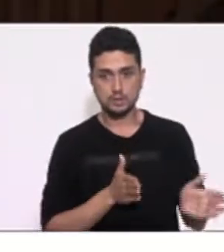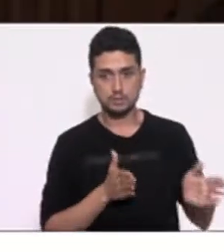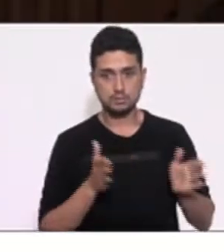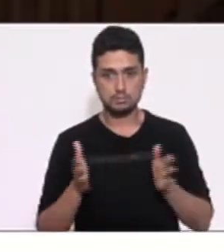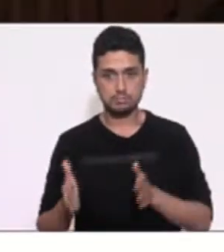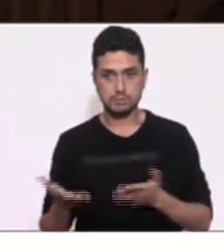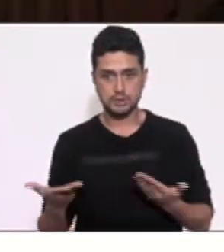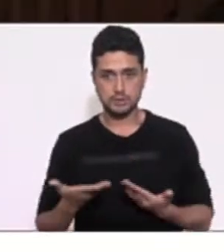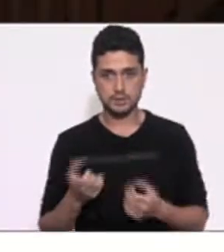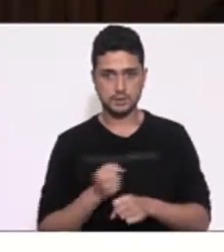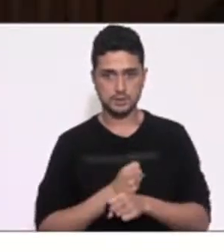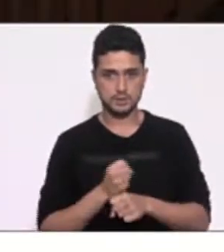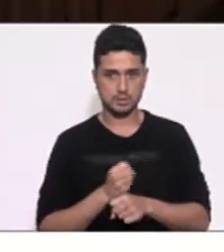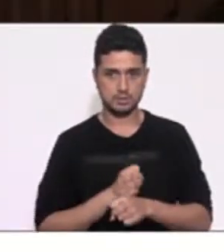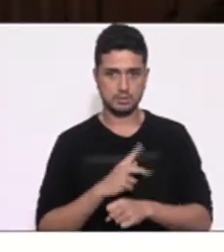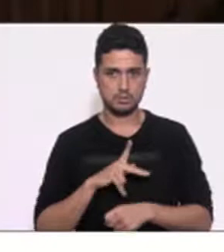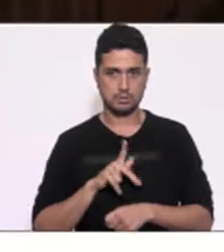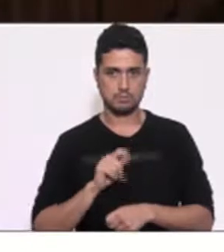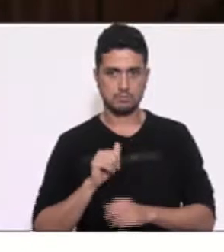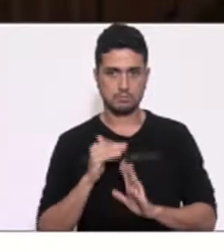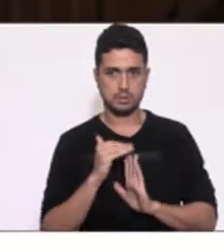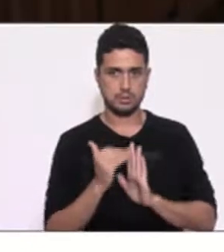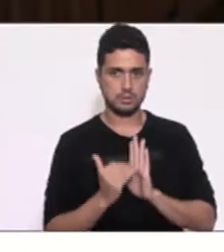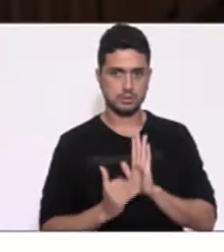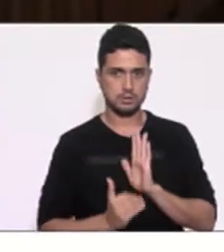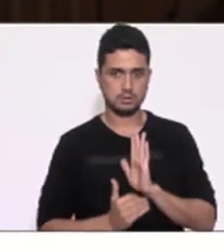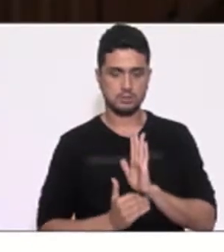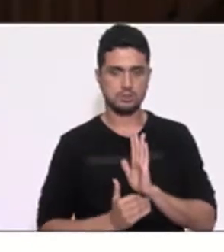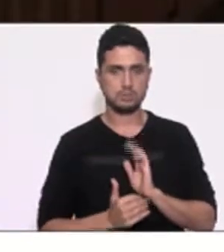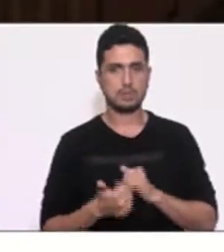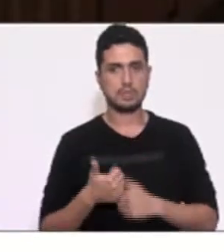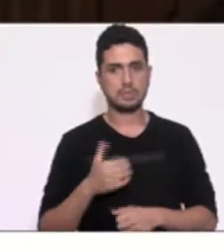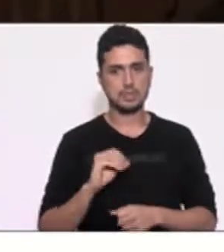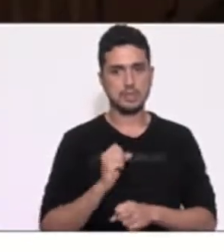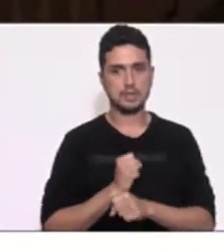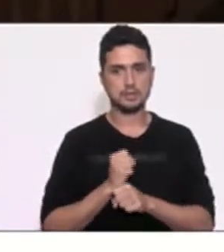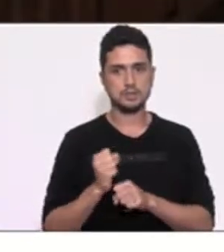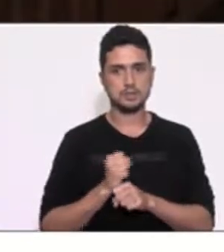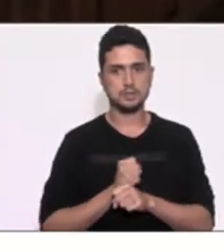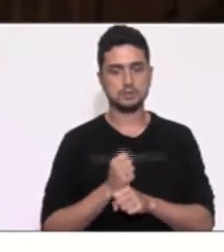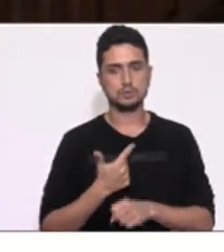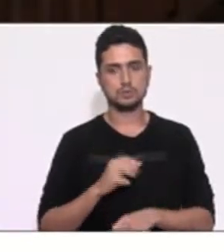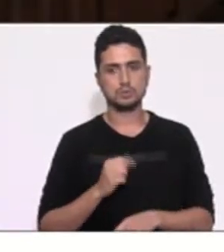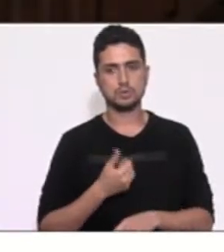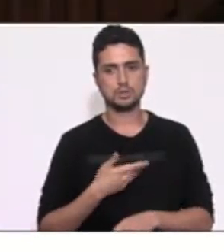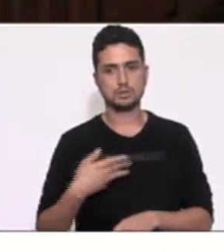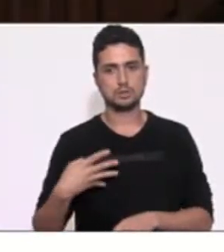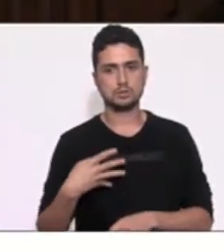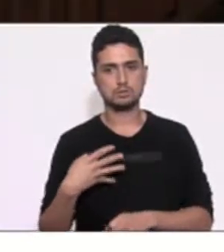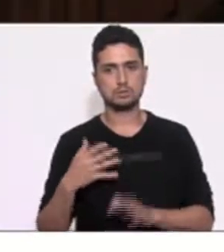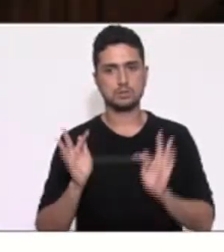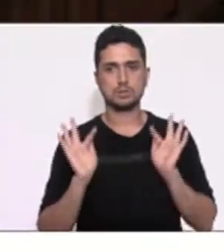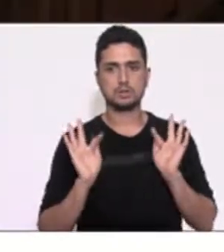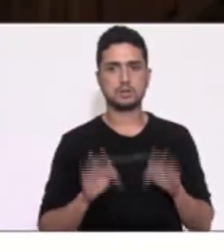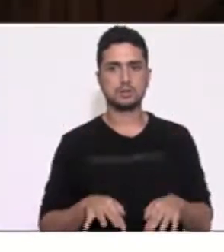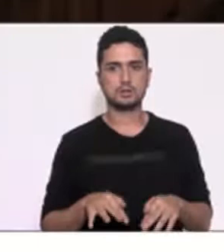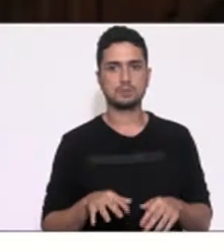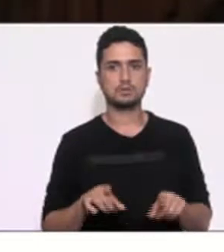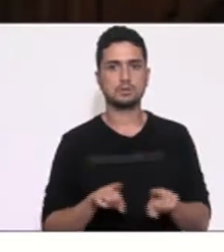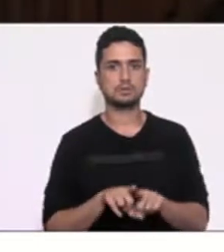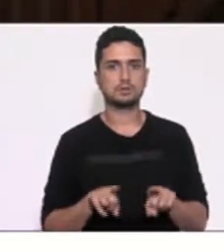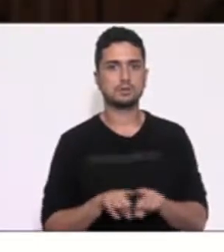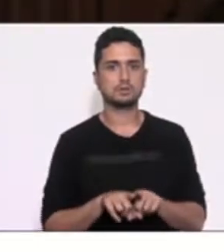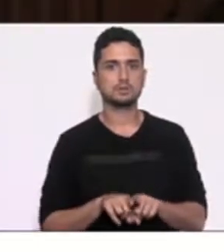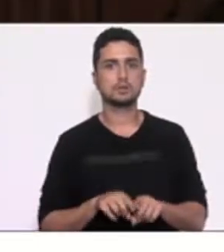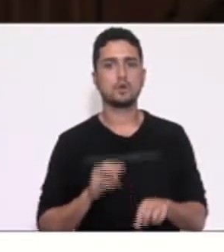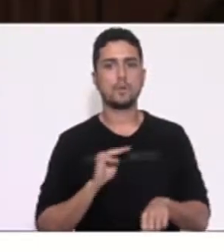plano decenal. Em 2014, 5 anos depois da sua aprovação, era mesmo o momento de fazer uma